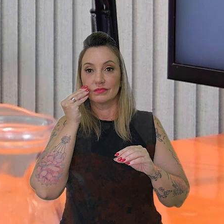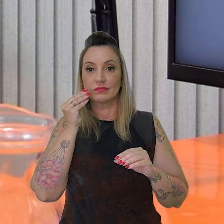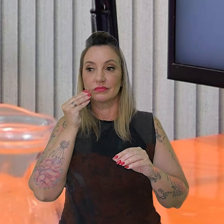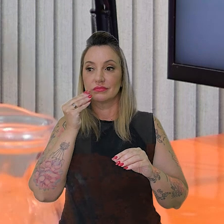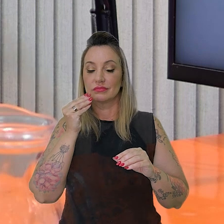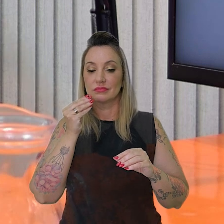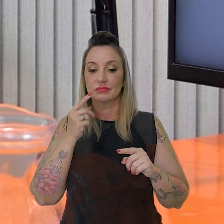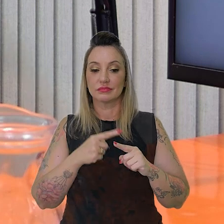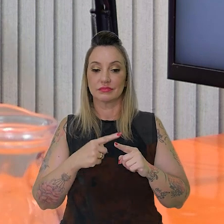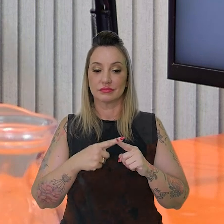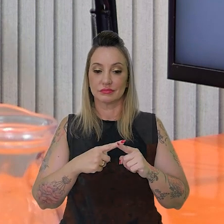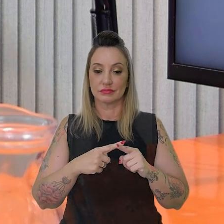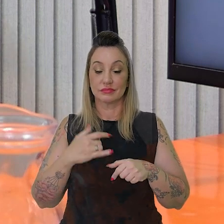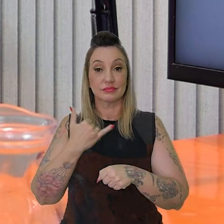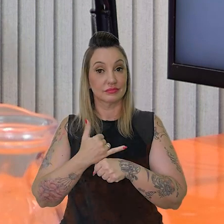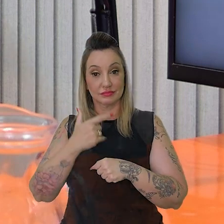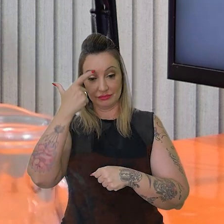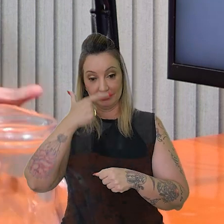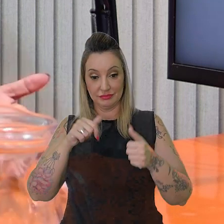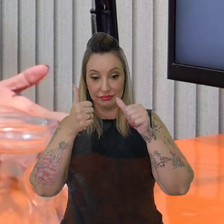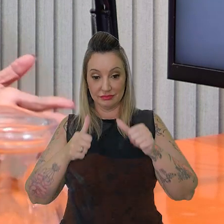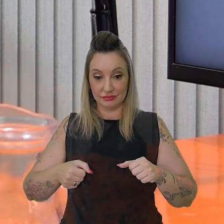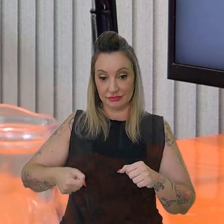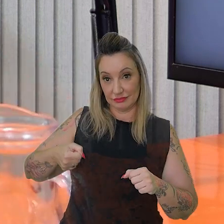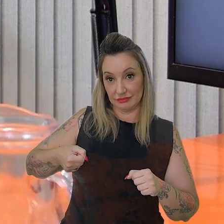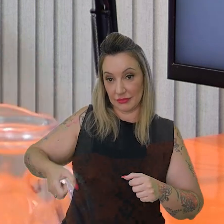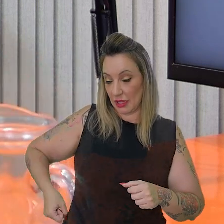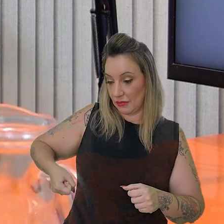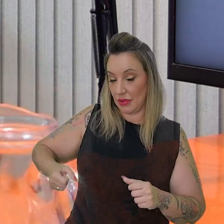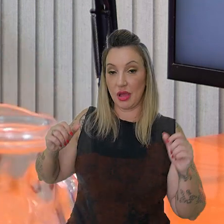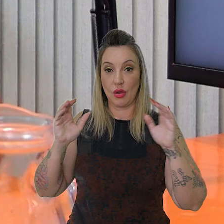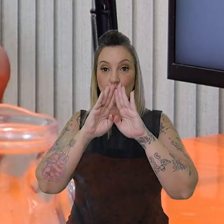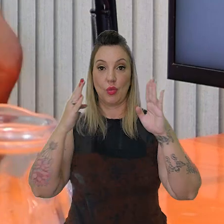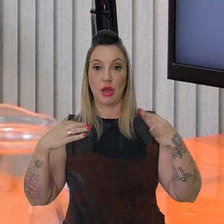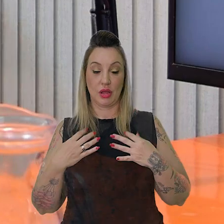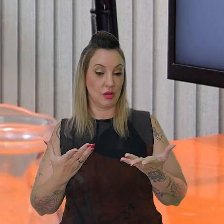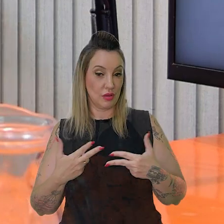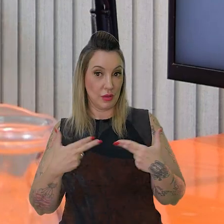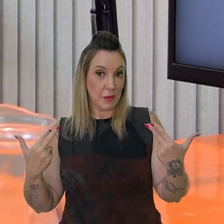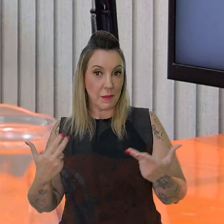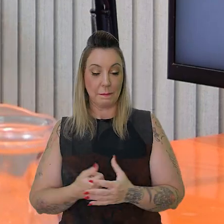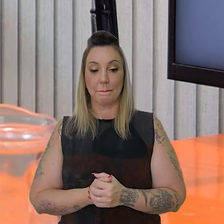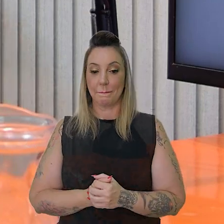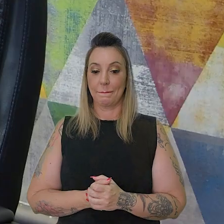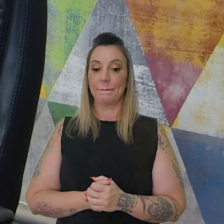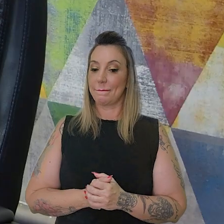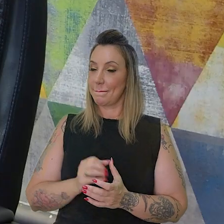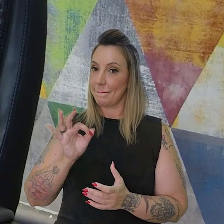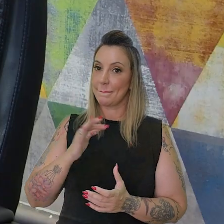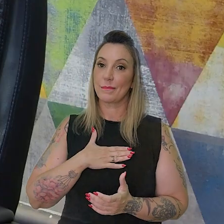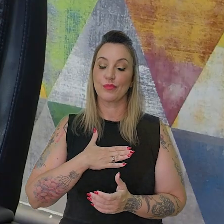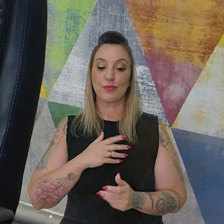trazer porque eh gerenciamento de imagem a gente tem bolsa a gente tem mala a gente tem guarda-roupa então a gente vai guardando olha